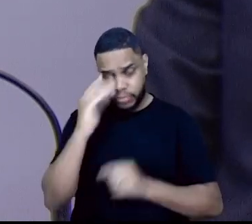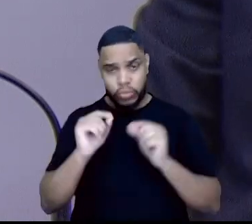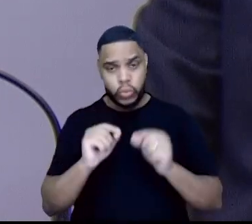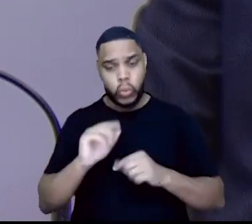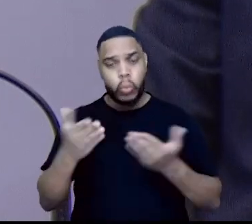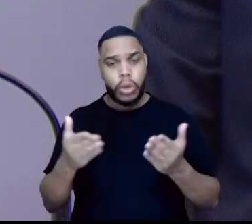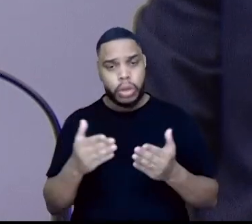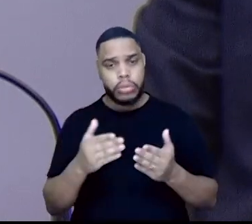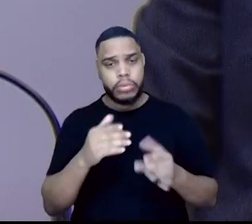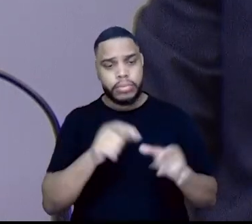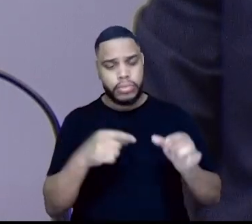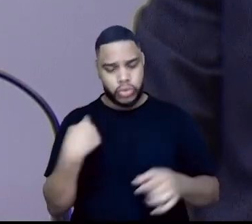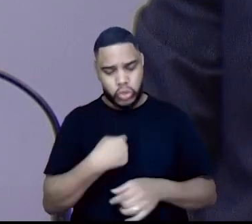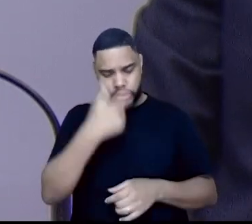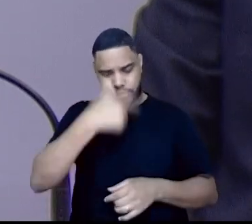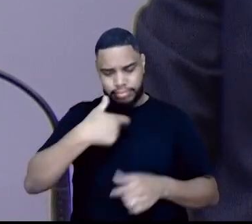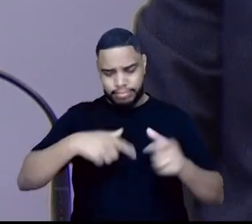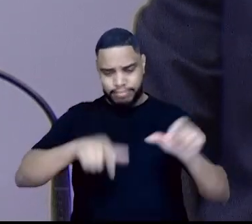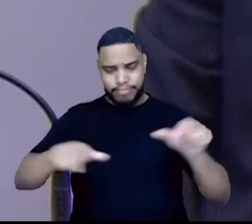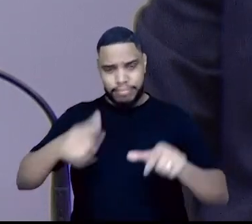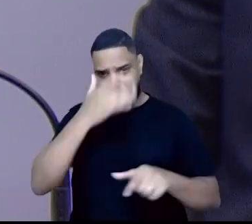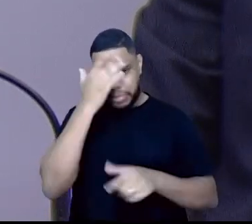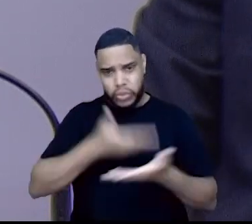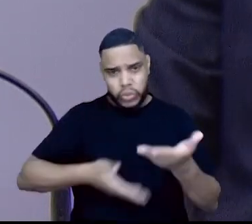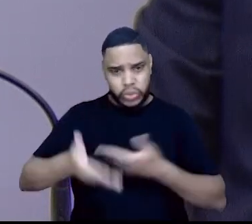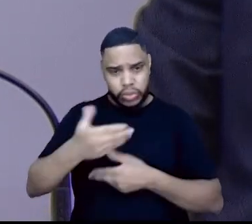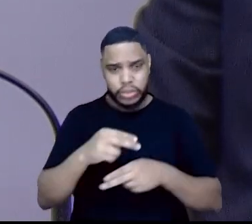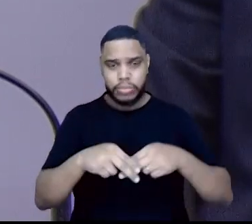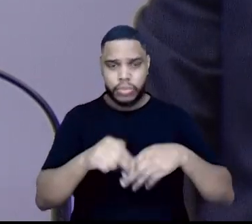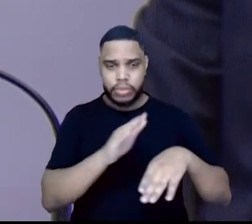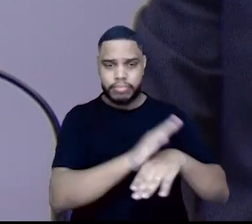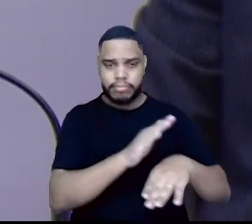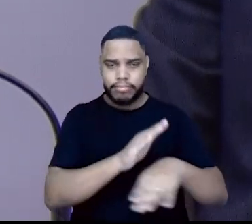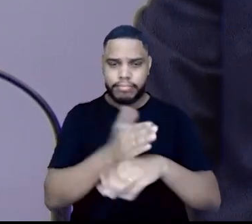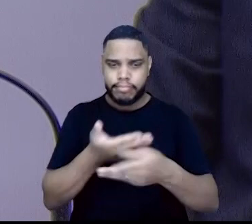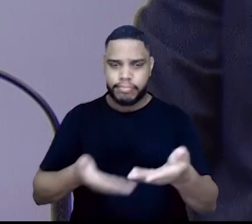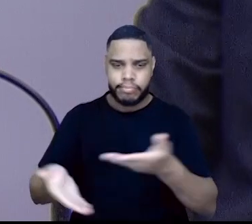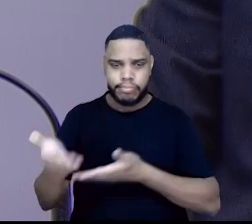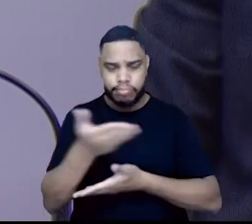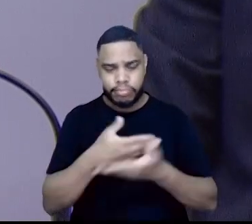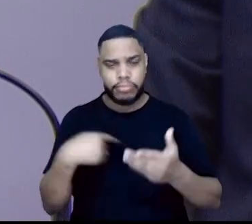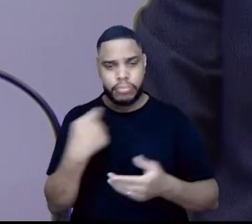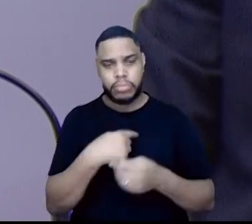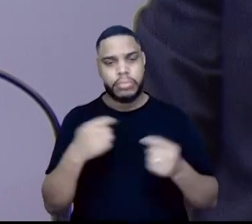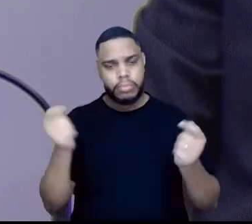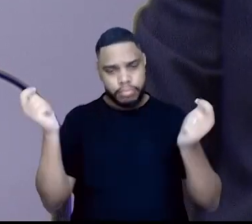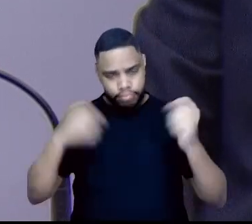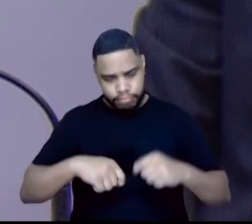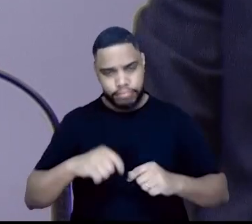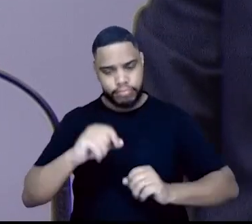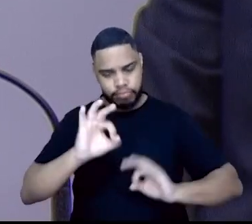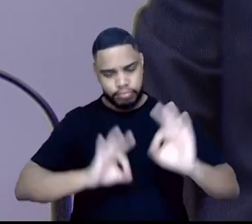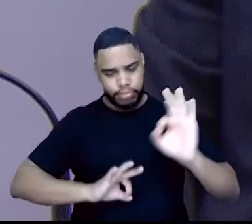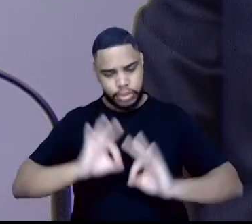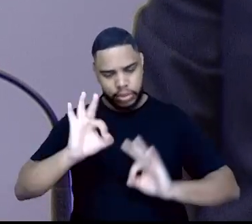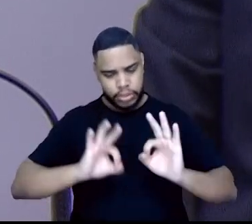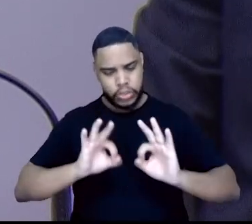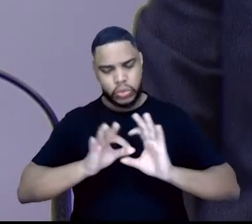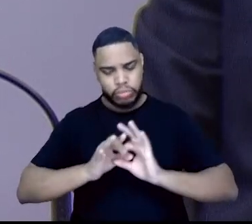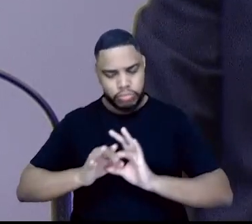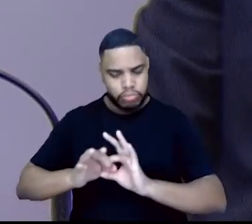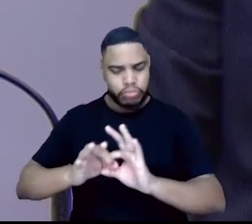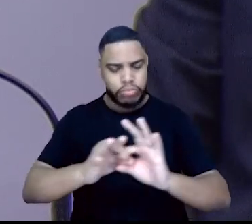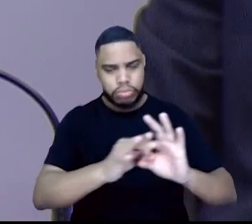de pessoas somos. É a cooperação que nos permitirá construir o melhor esforço